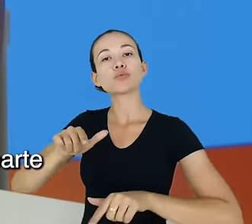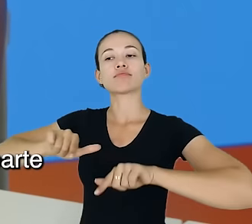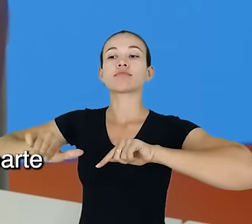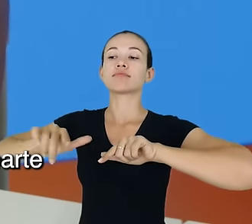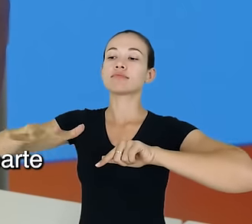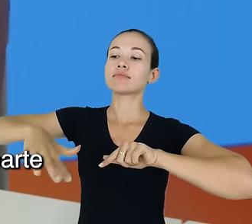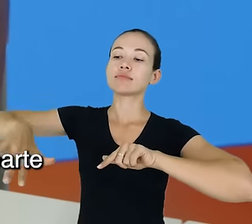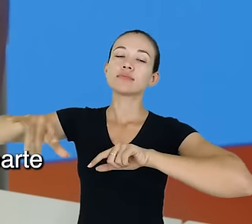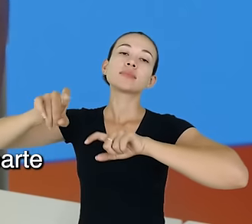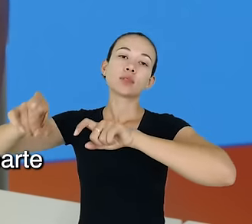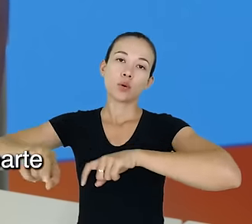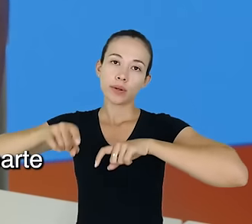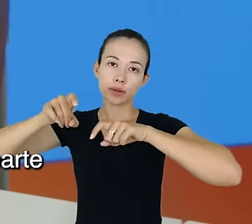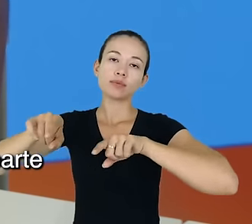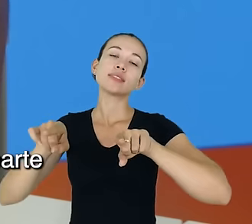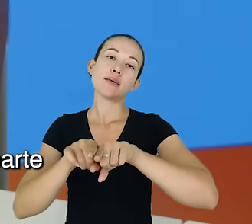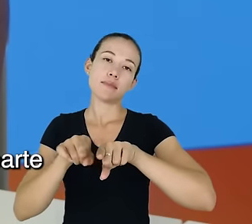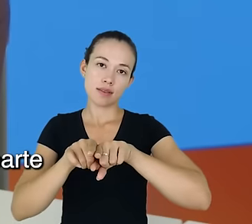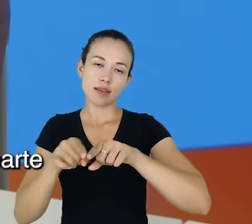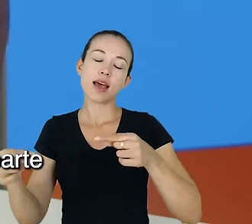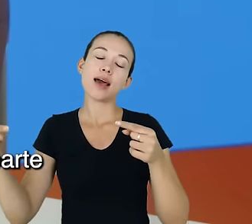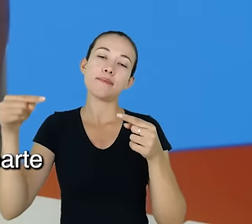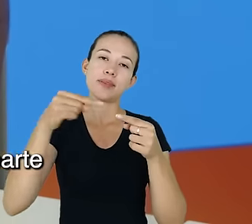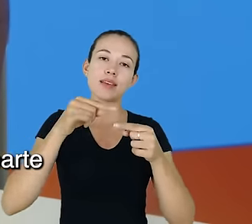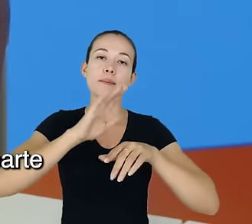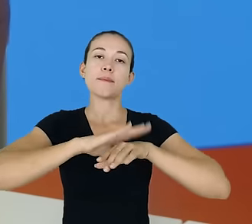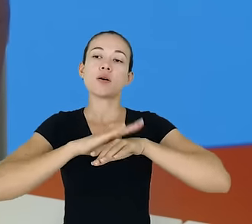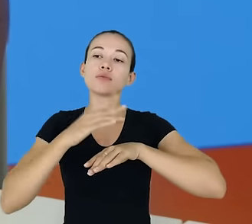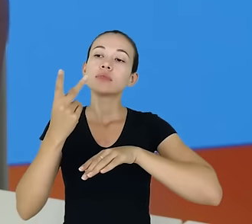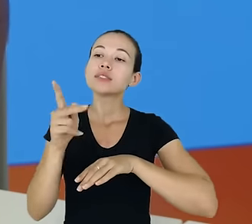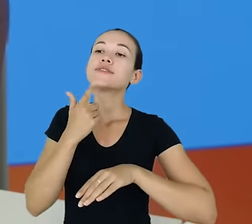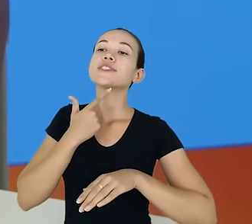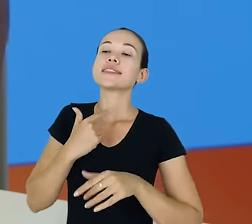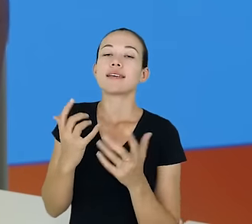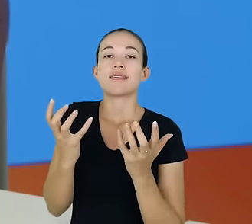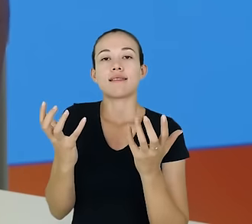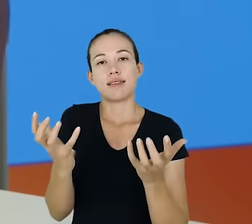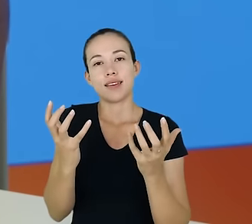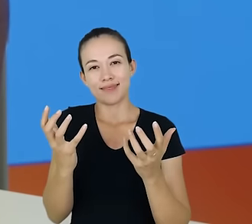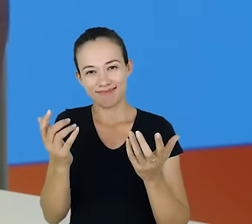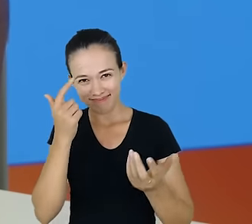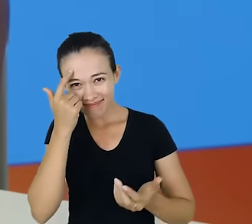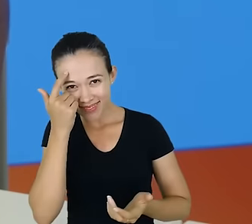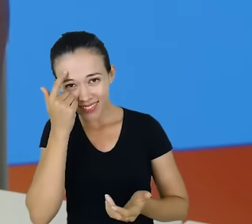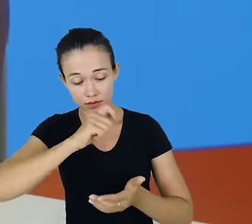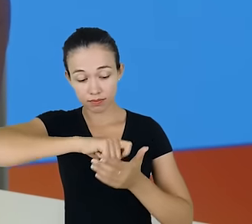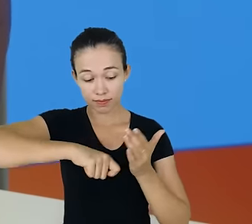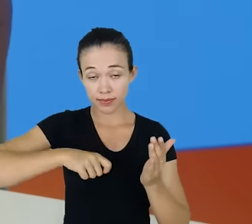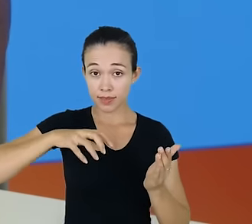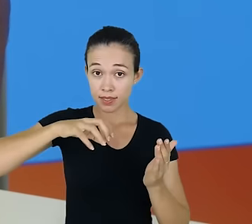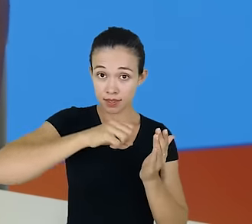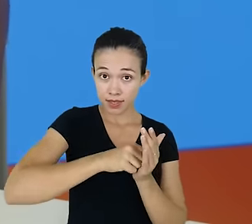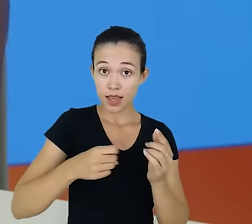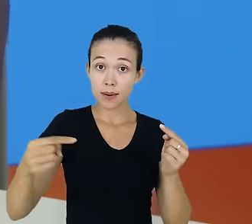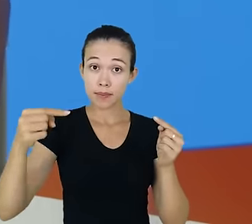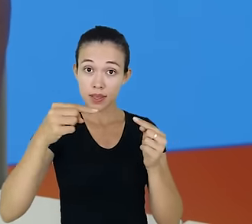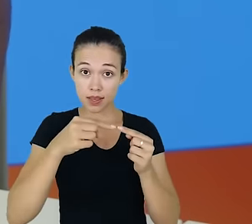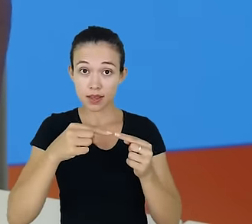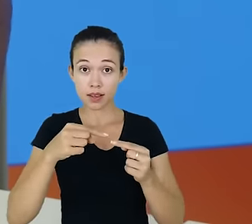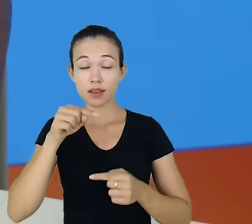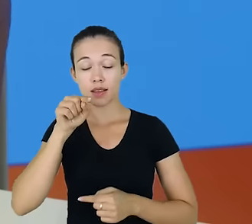estão aqui dentro dessa parte do voluntário nessa parte então de credenciamento É essa a diferença para para